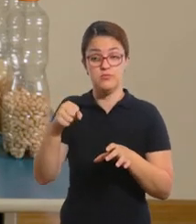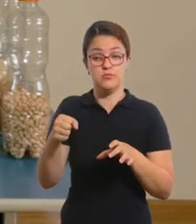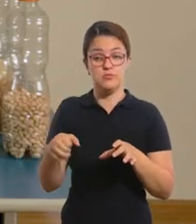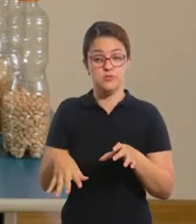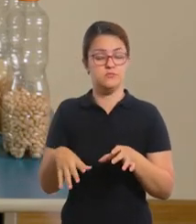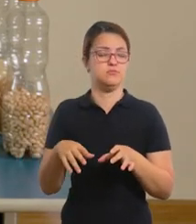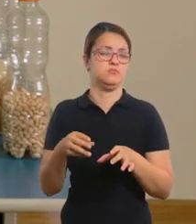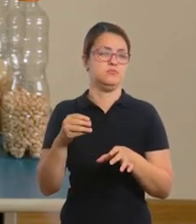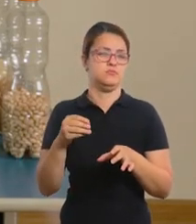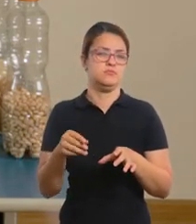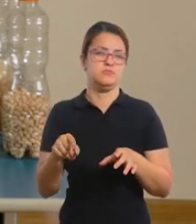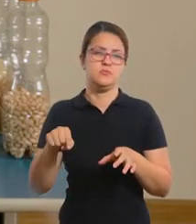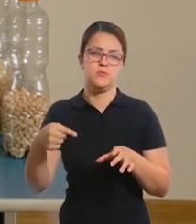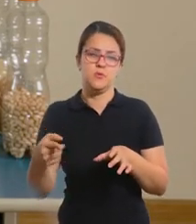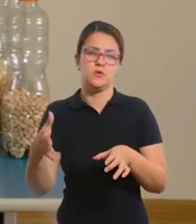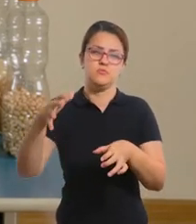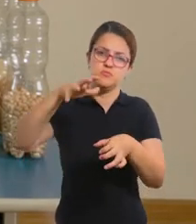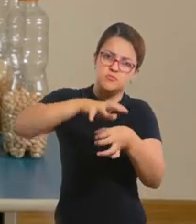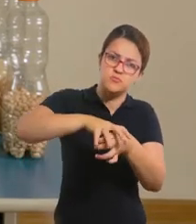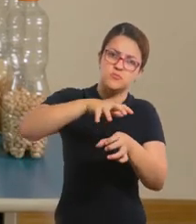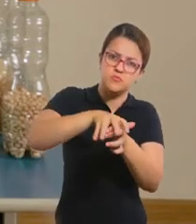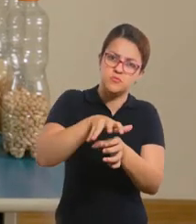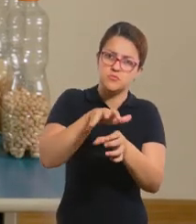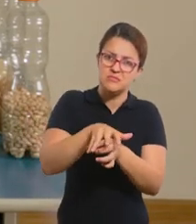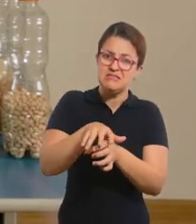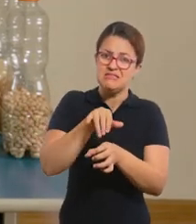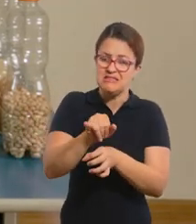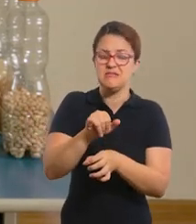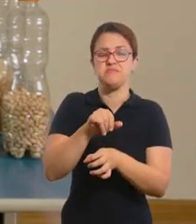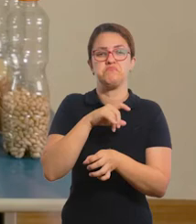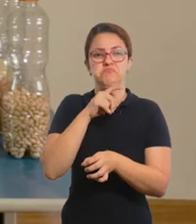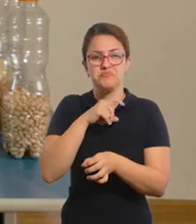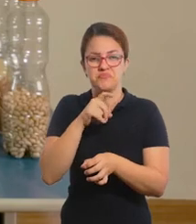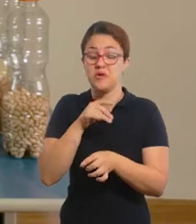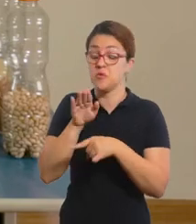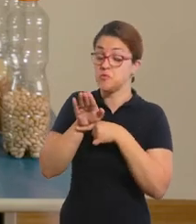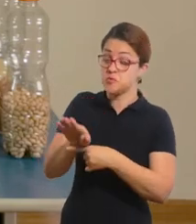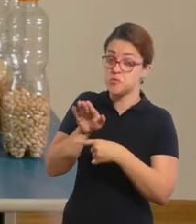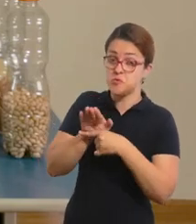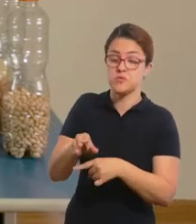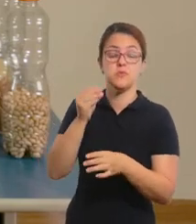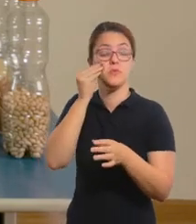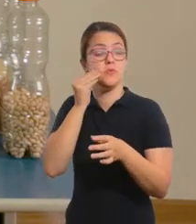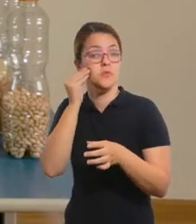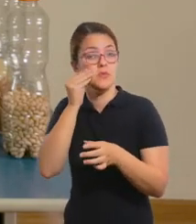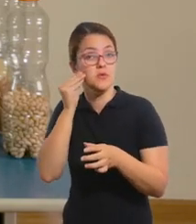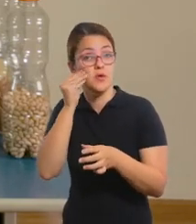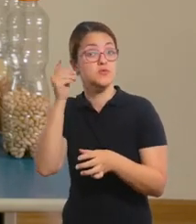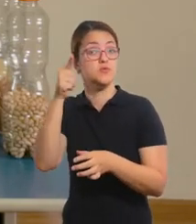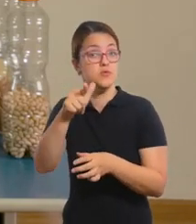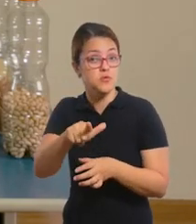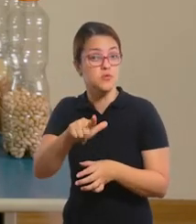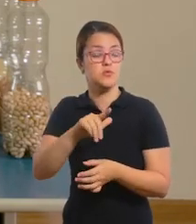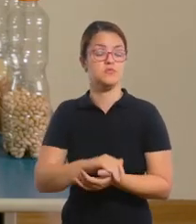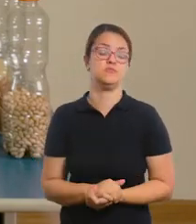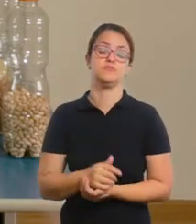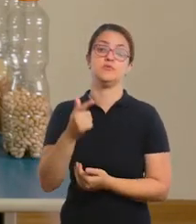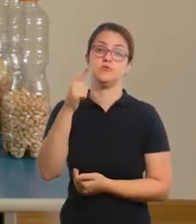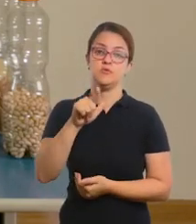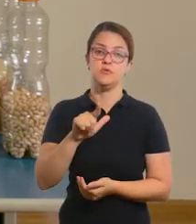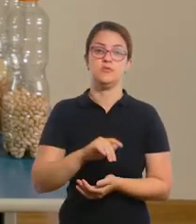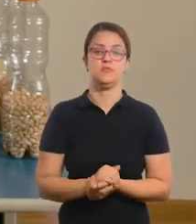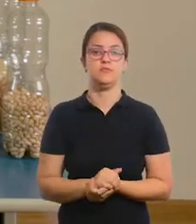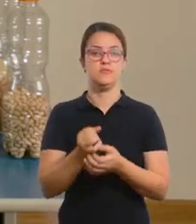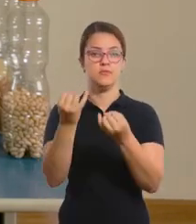saiu. Deixa ele tampar, se ele não conseguir, vai ajudando e ele faz mais uma vez, deixa ele experimentar. Mais uma vez